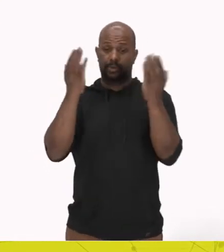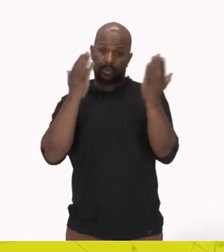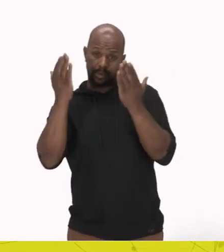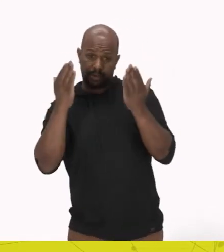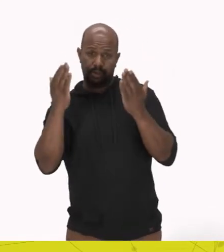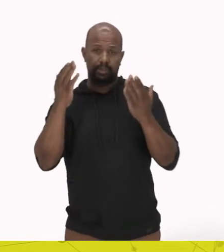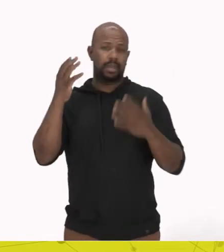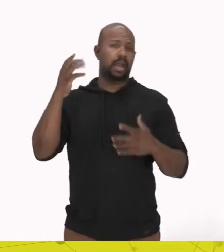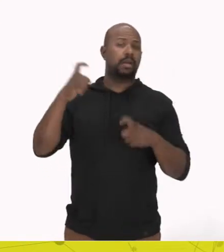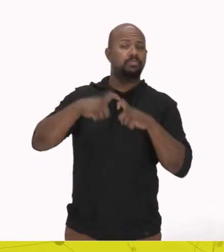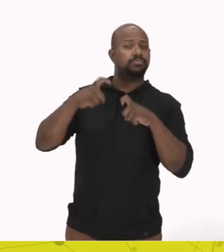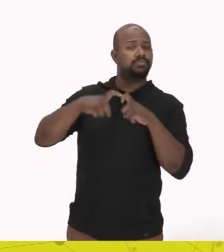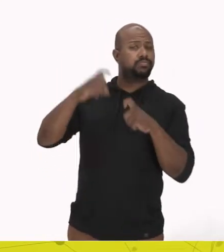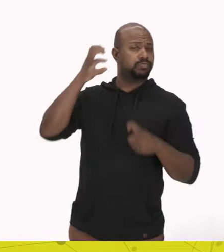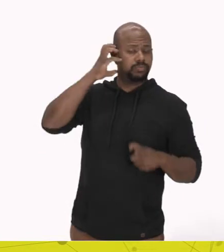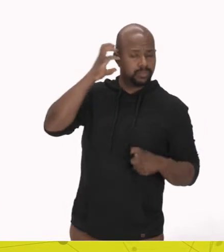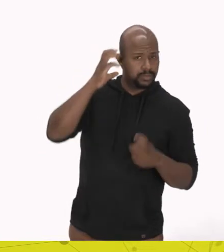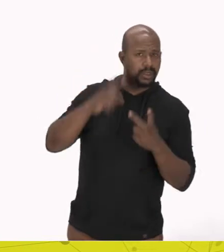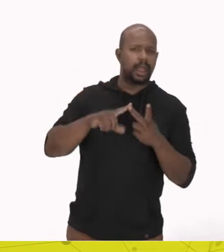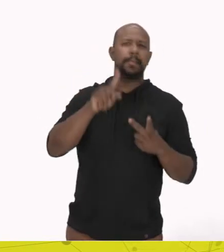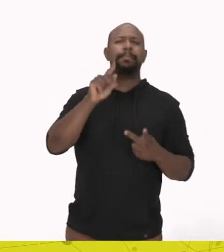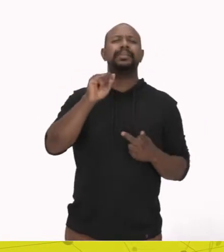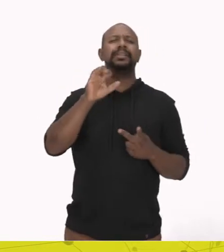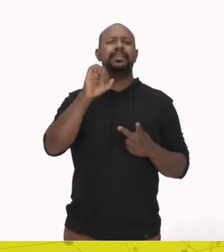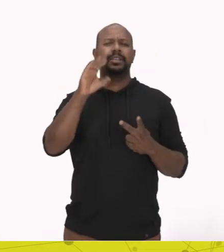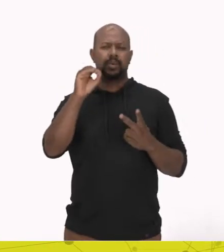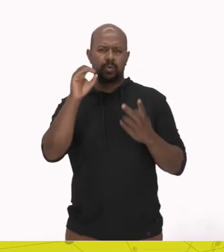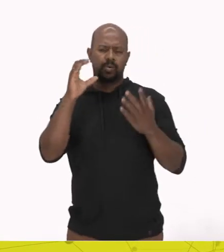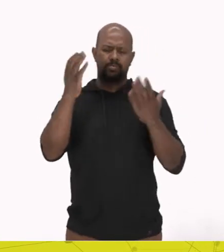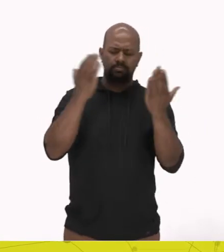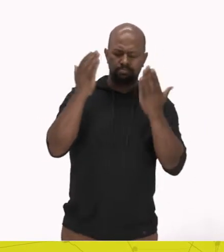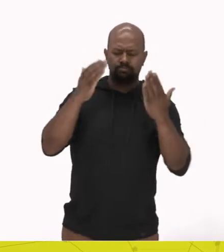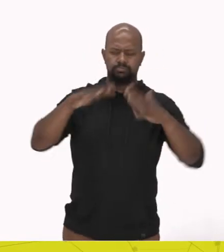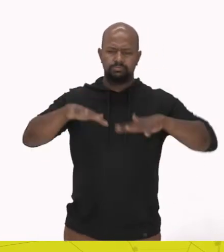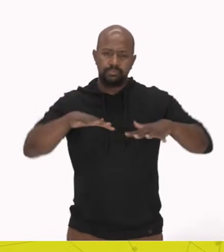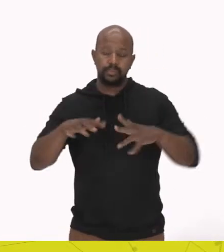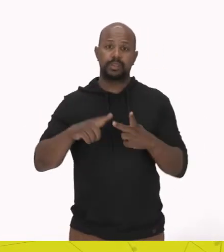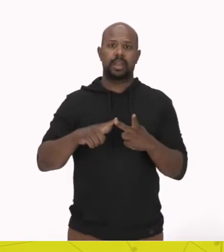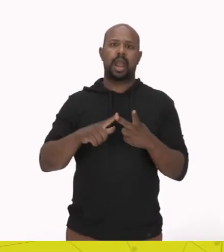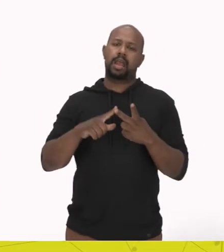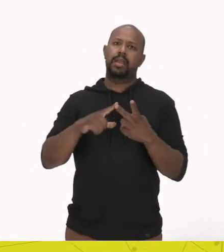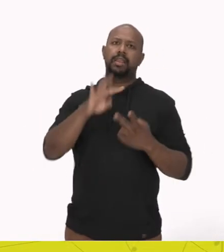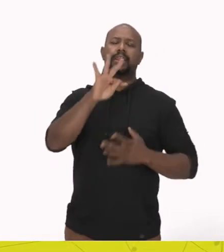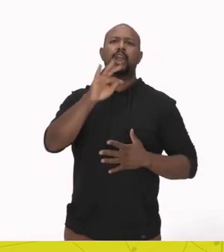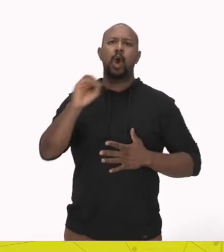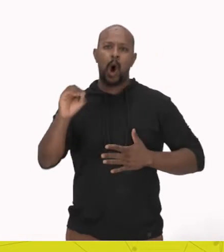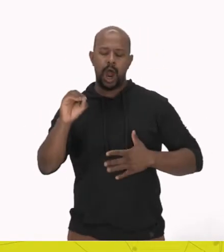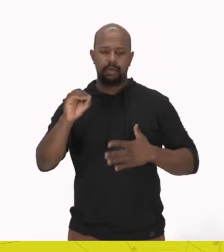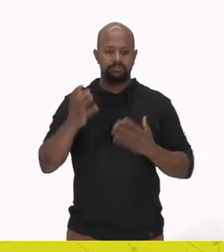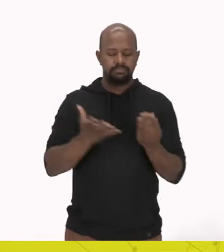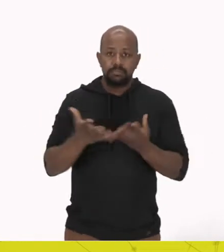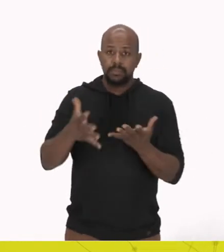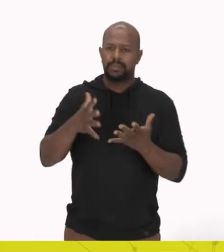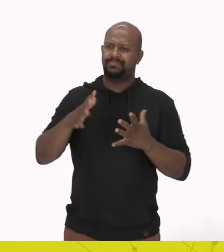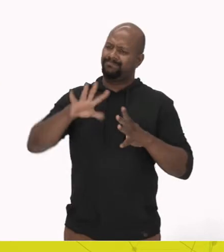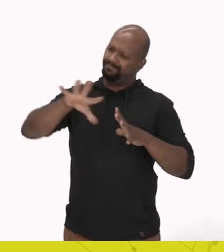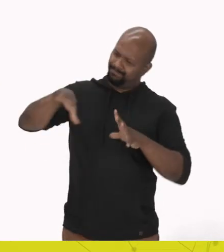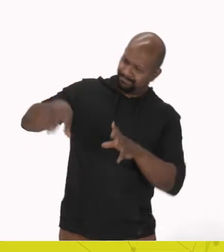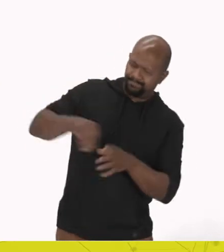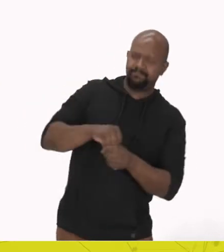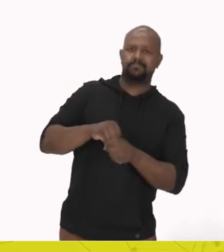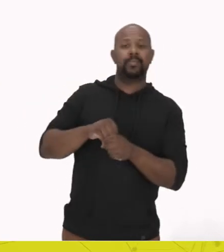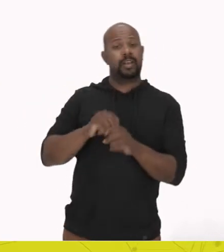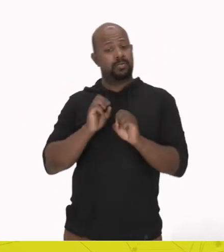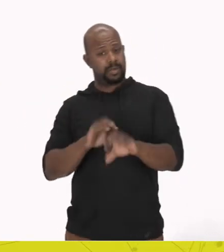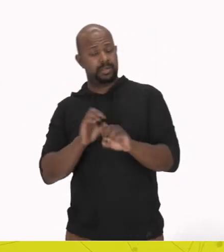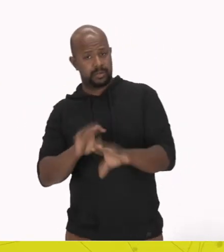a fonoaudiologia, a psicomotricidade e a terapia ocupacional, áreas consolidadas da